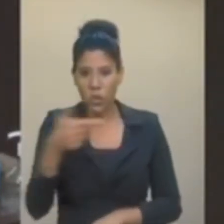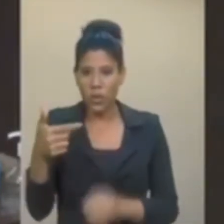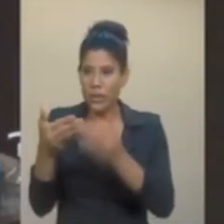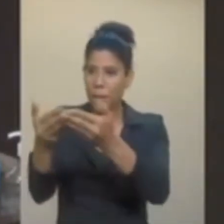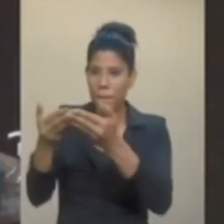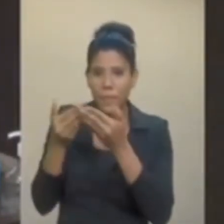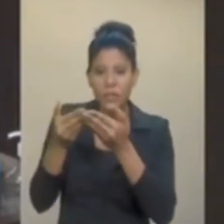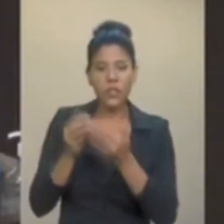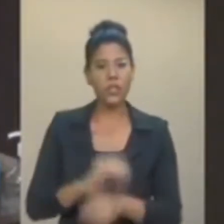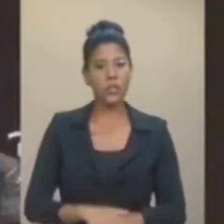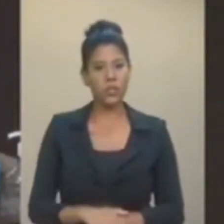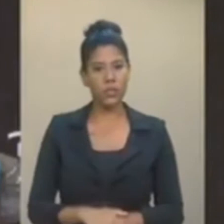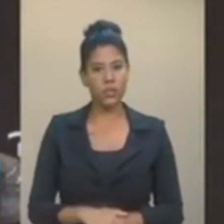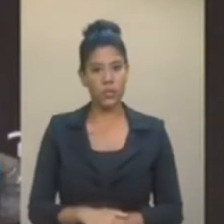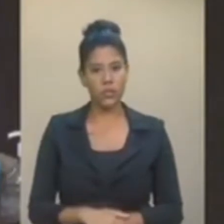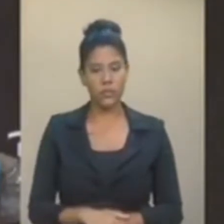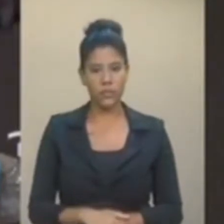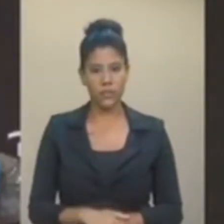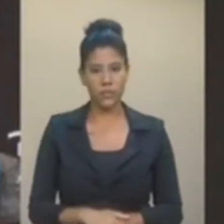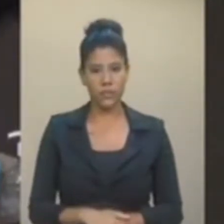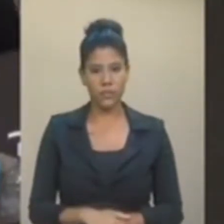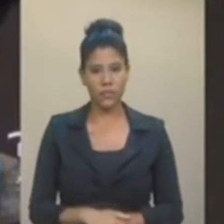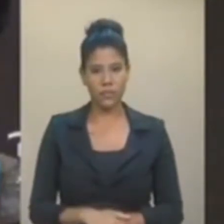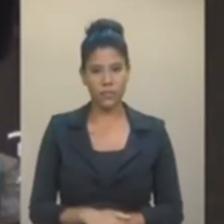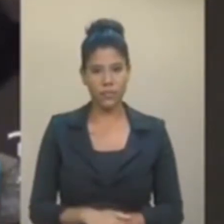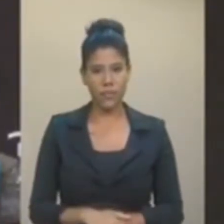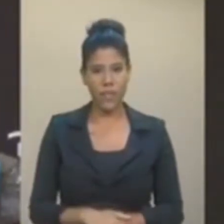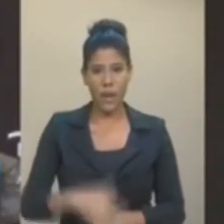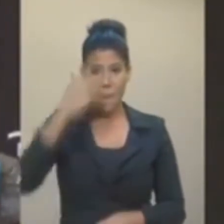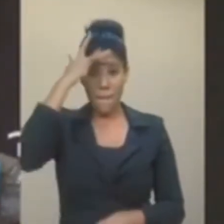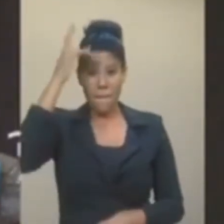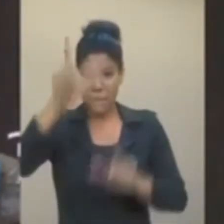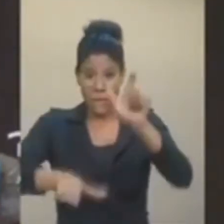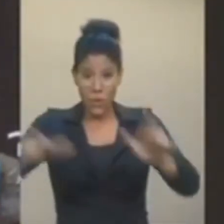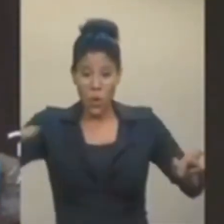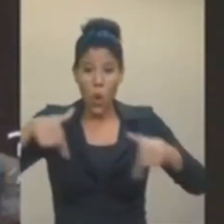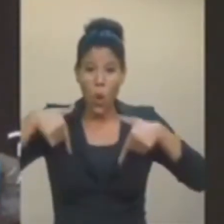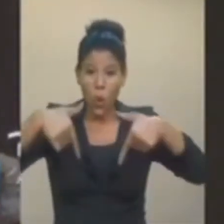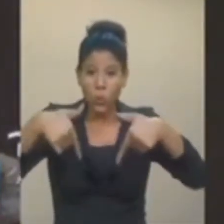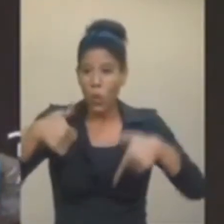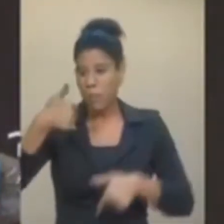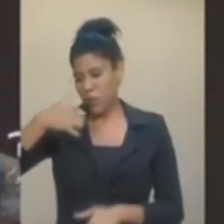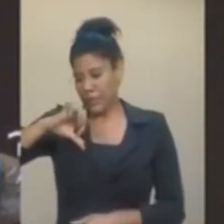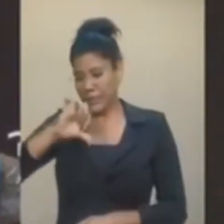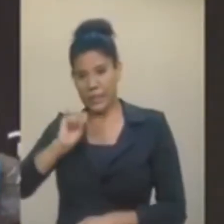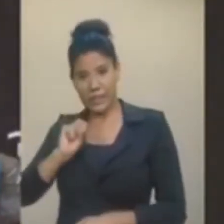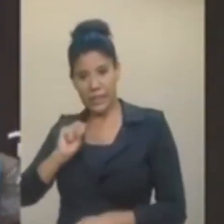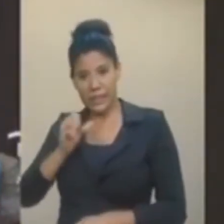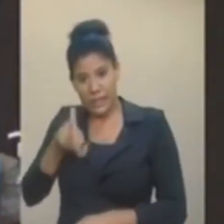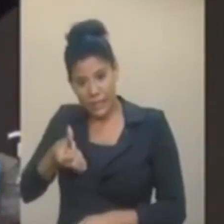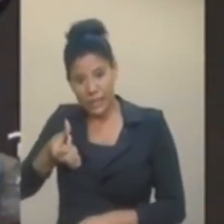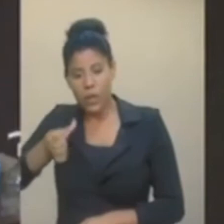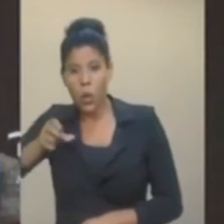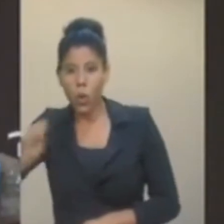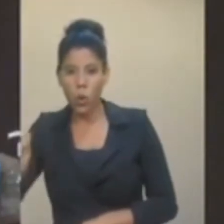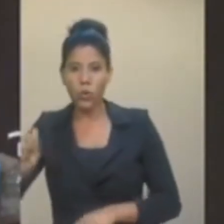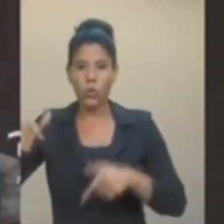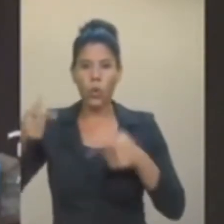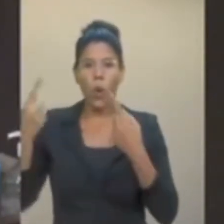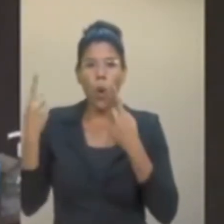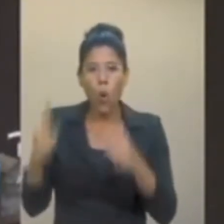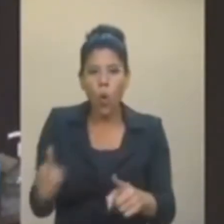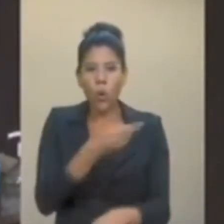dormitam na Câmara Federal. Aqueles e aquelas que lutaram em 68 contra o AI-5, que lutaram